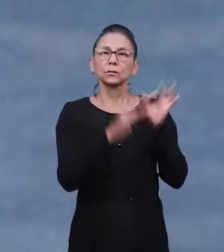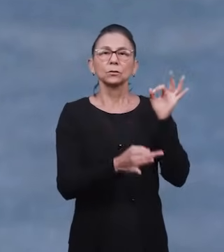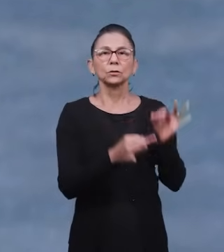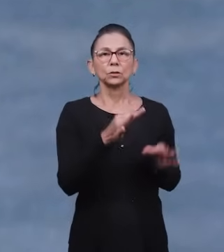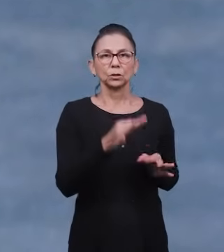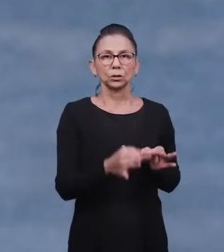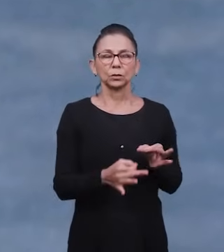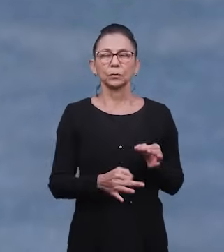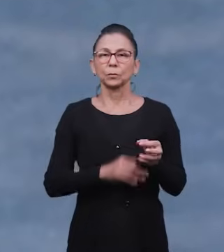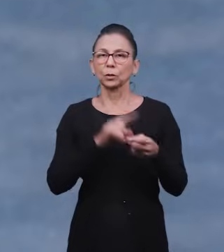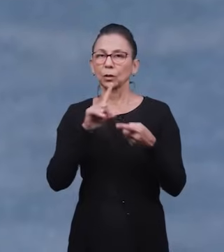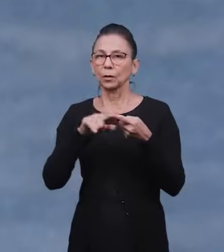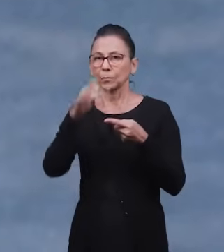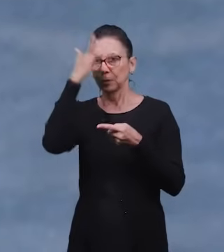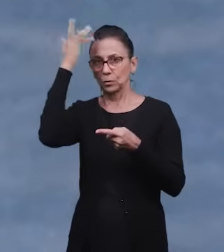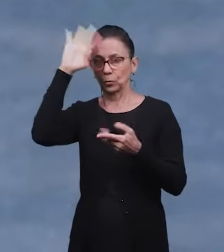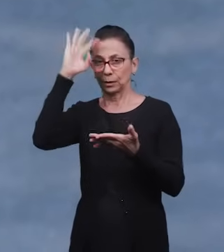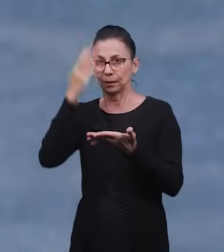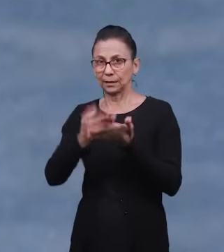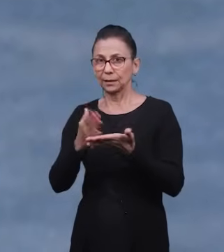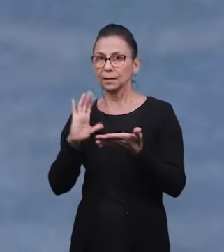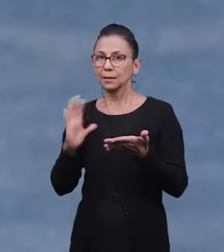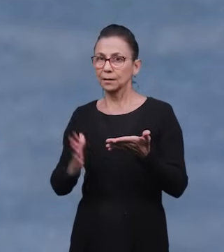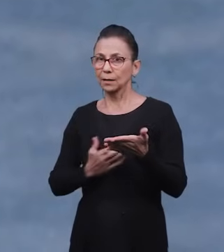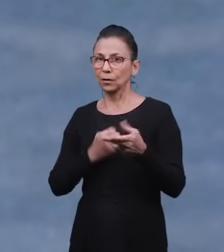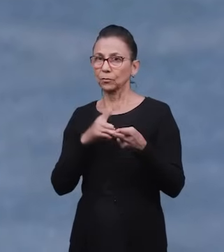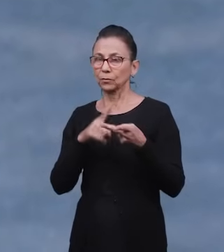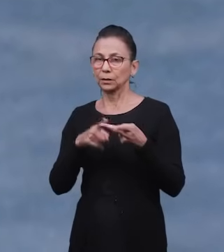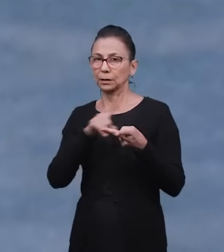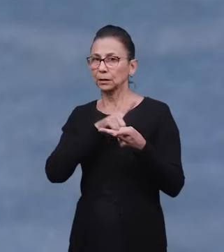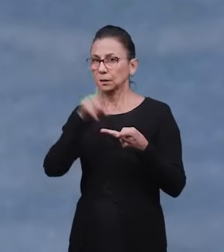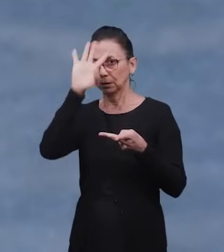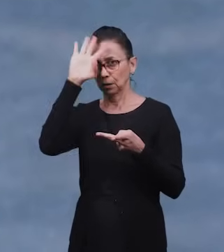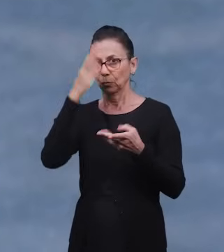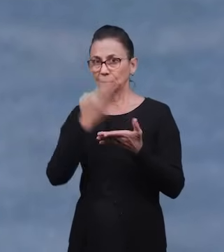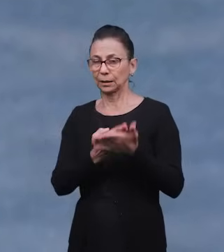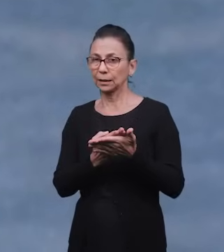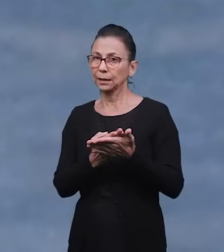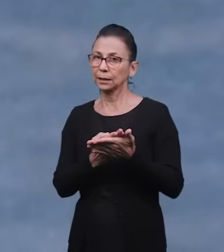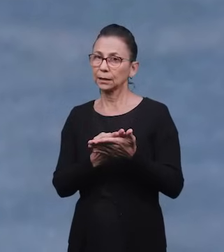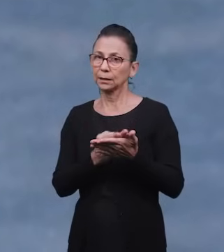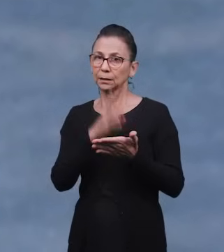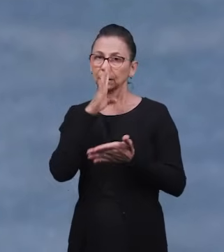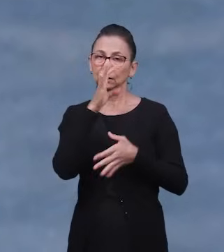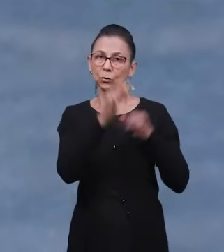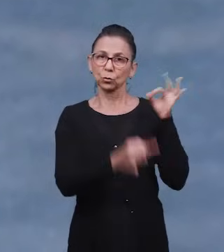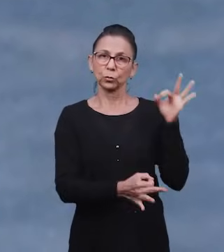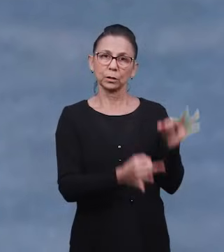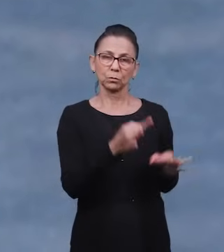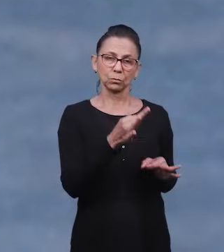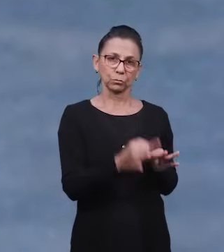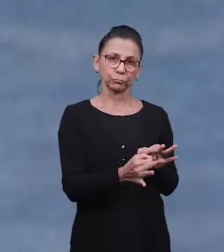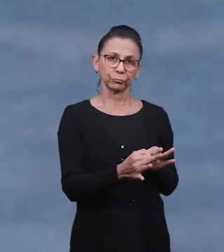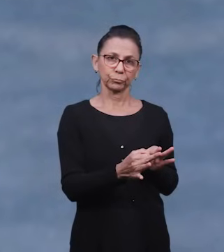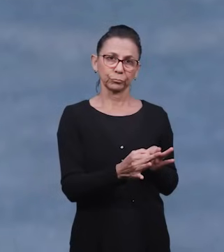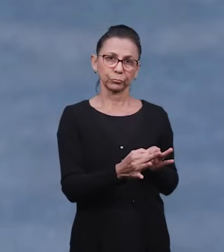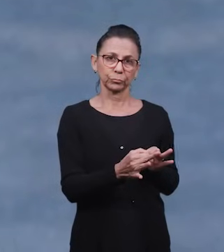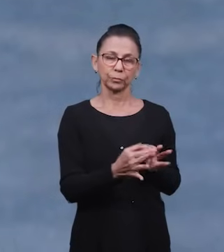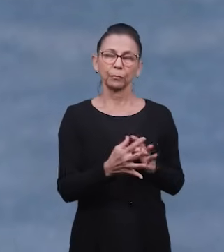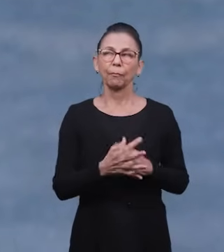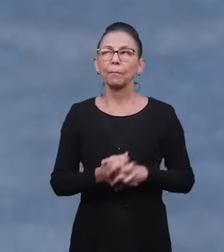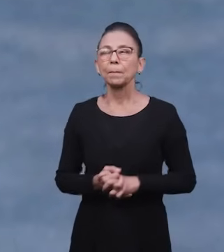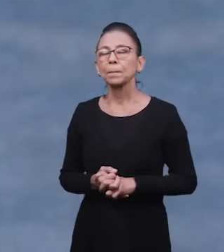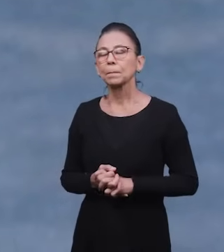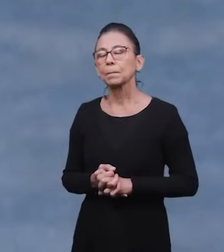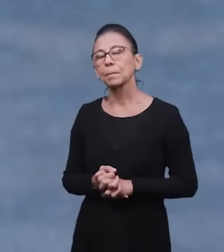quem não crê já está condenado. Então já existe o quê? Jesus, quando fala daquela pessoa que creu, ela recebe o quê? A